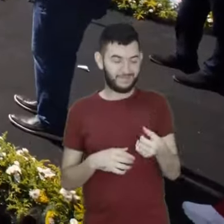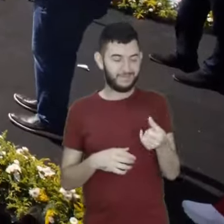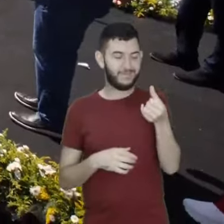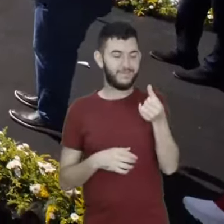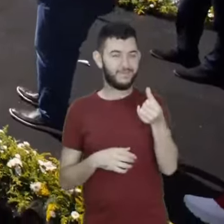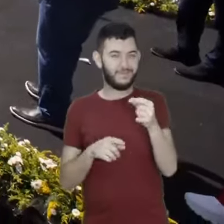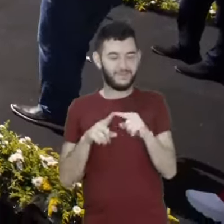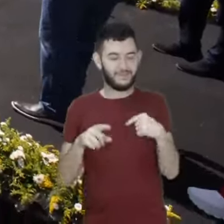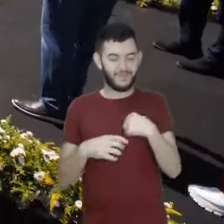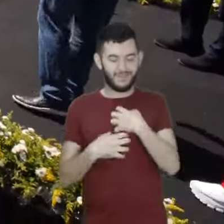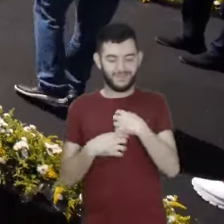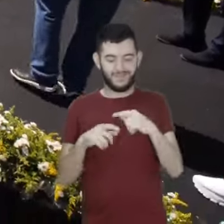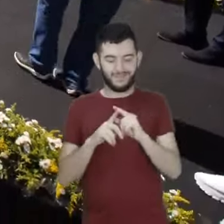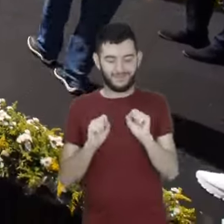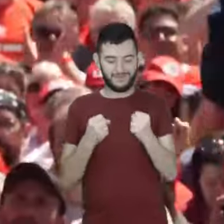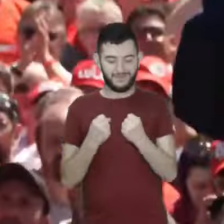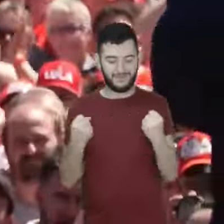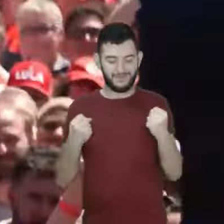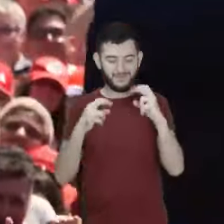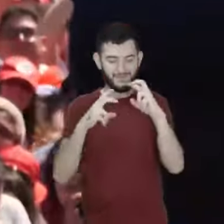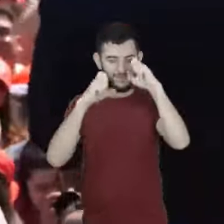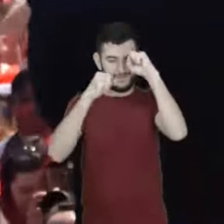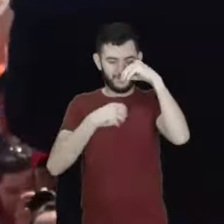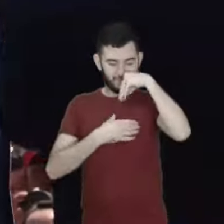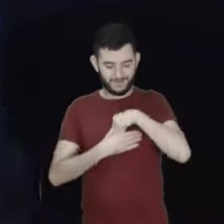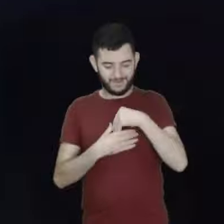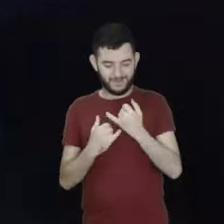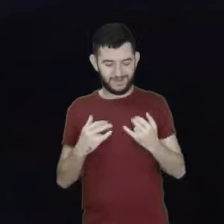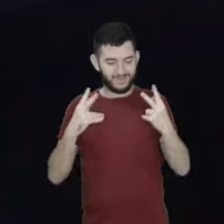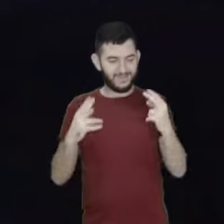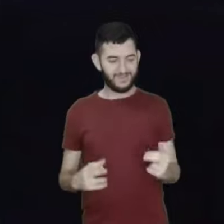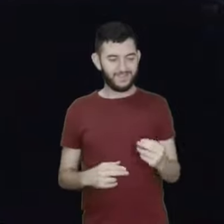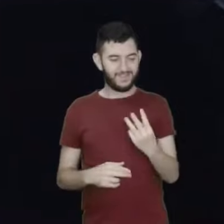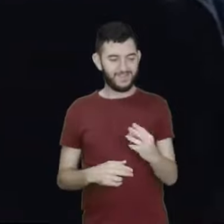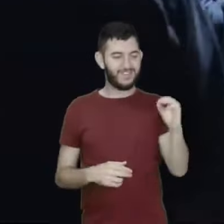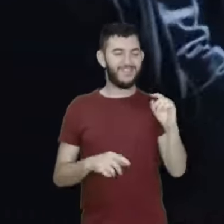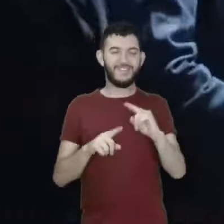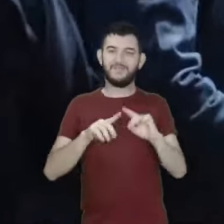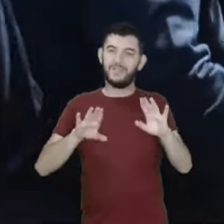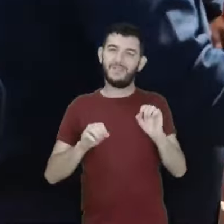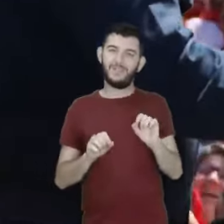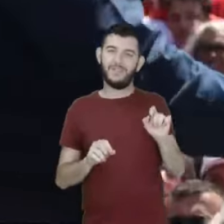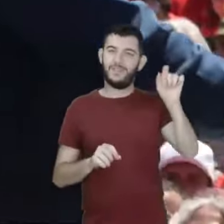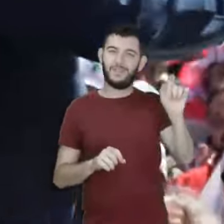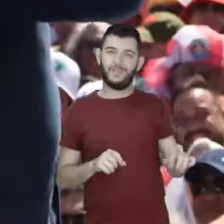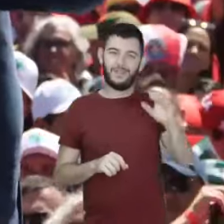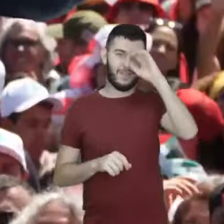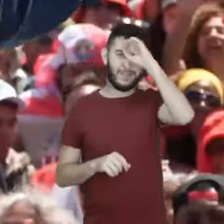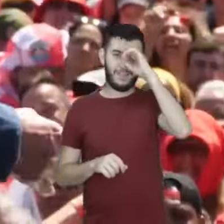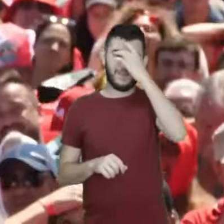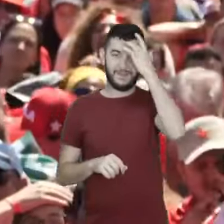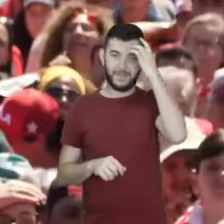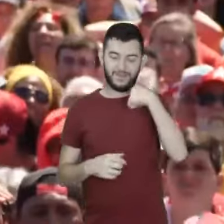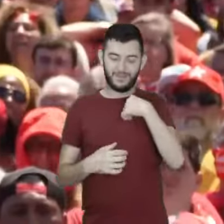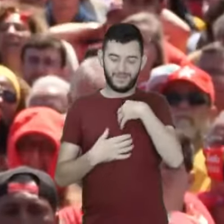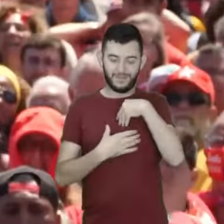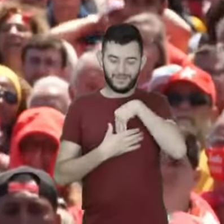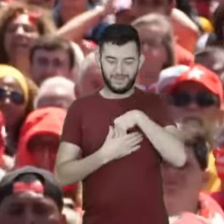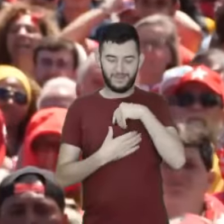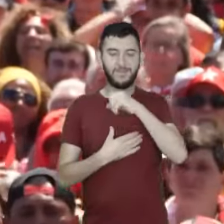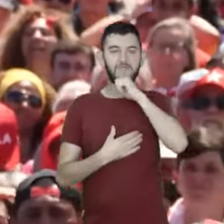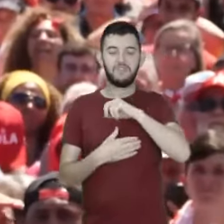30. Ele não sabe que o que deixa a pessoa velha não é a idade, é a